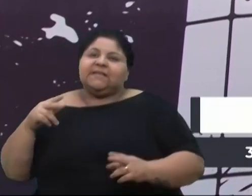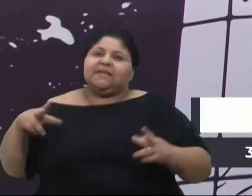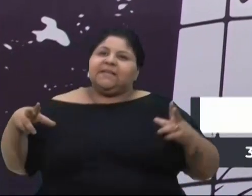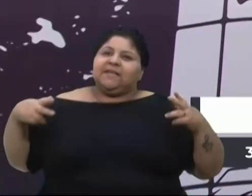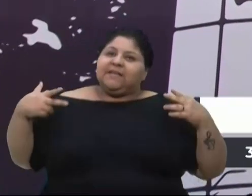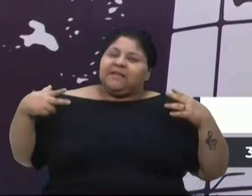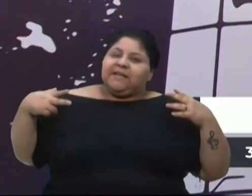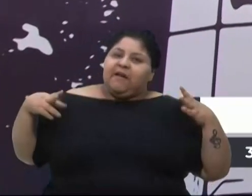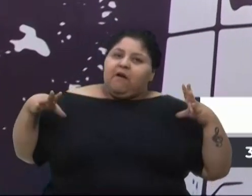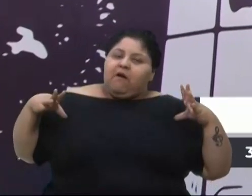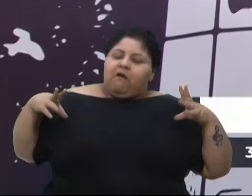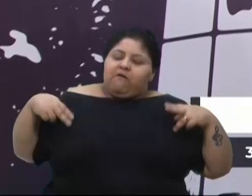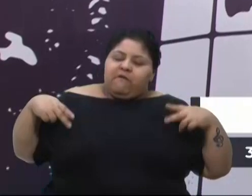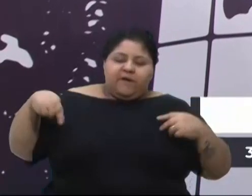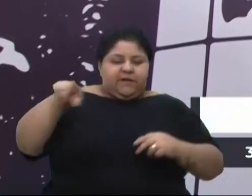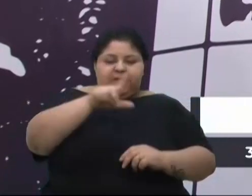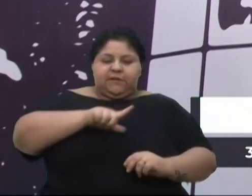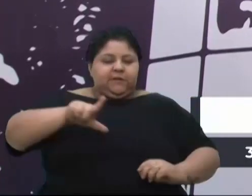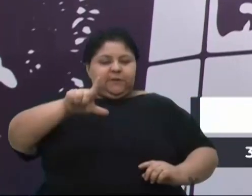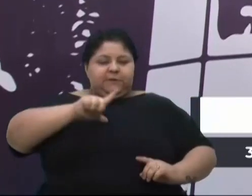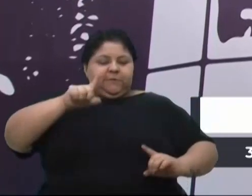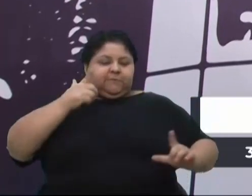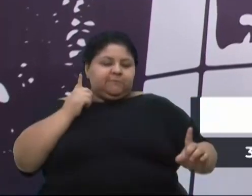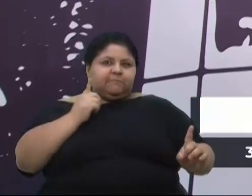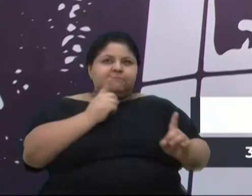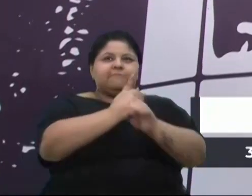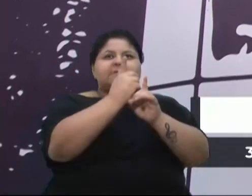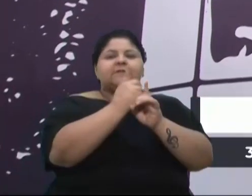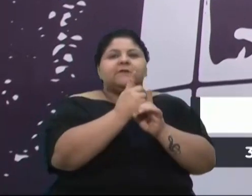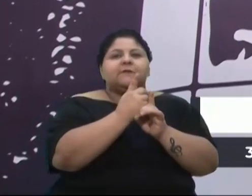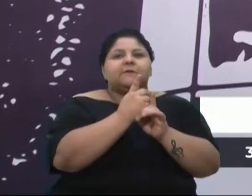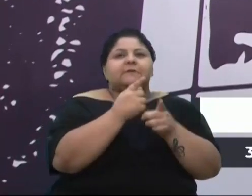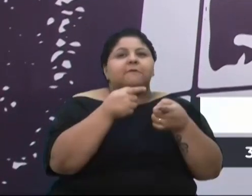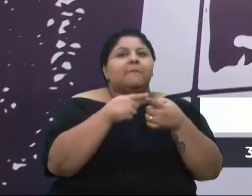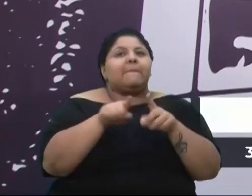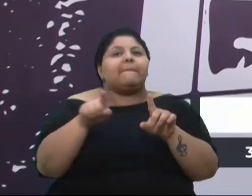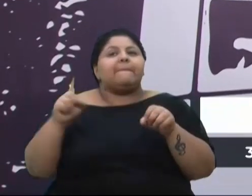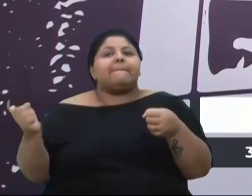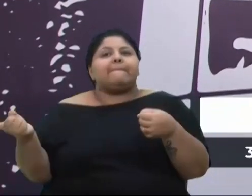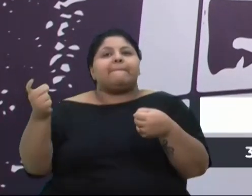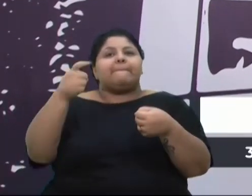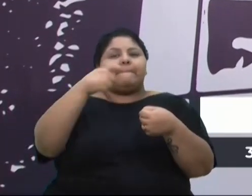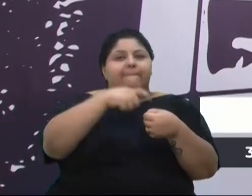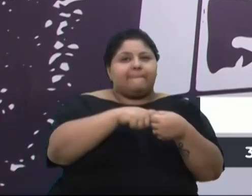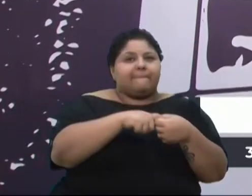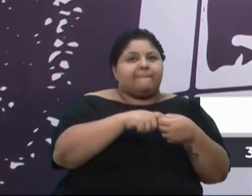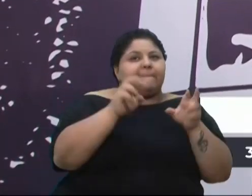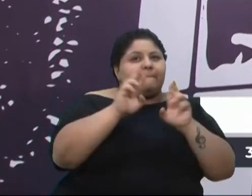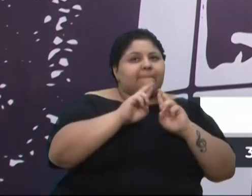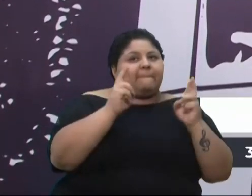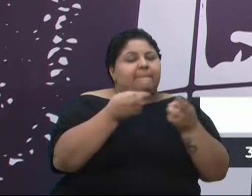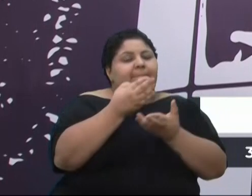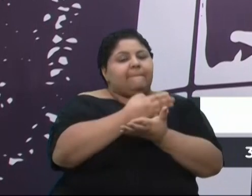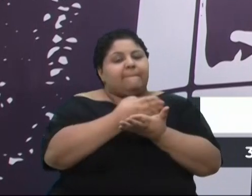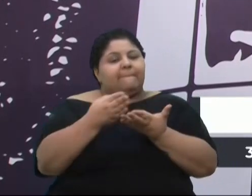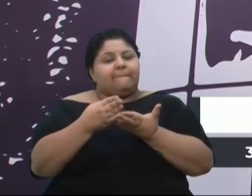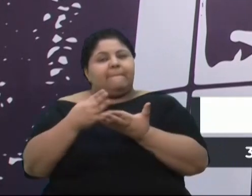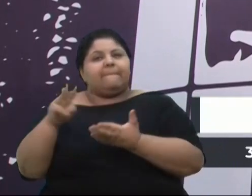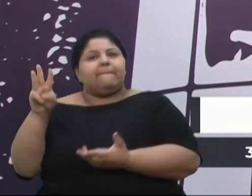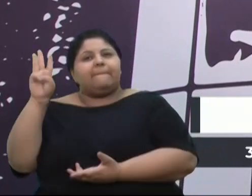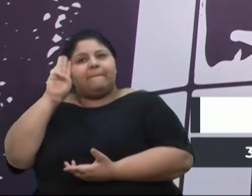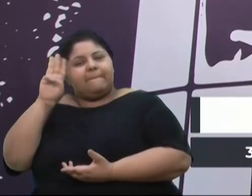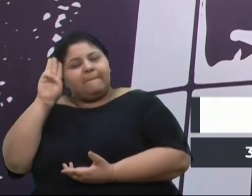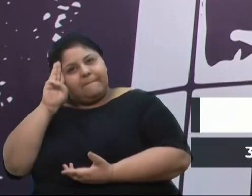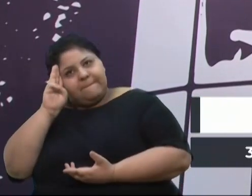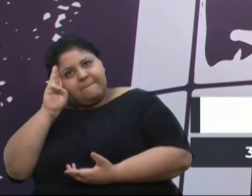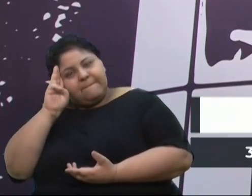gente não tem o nosso encontro aqui de manhã cedinho, mas a gente volta com as sessões a partir de terça-feira e